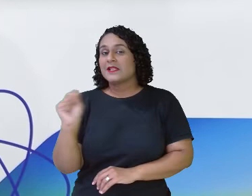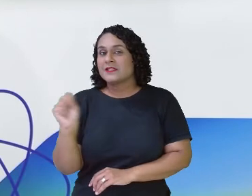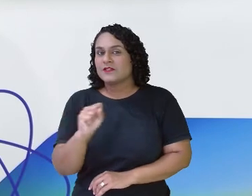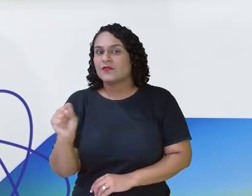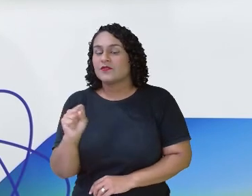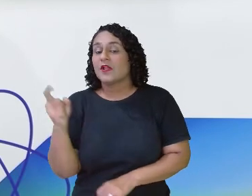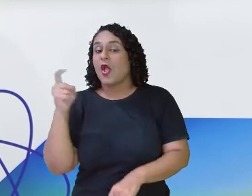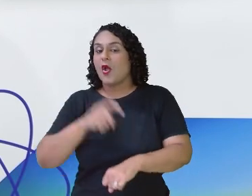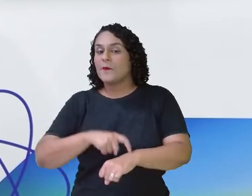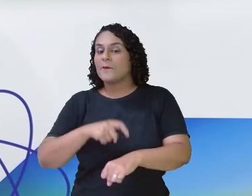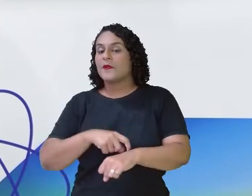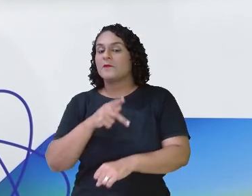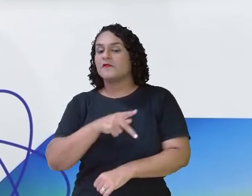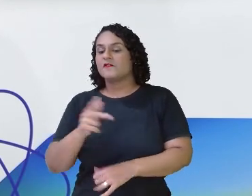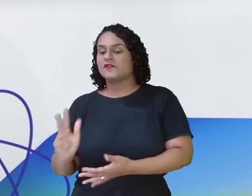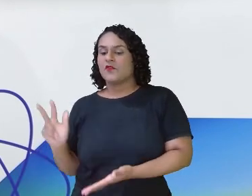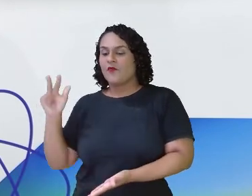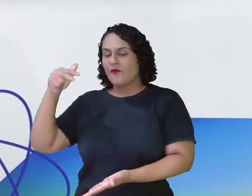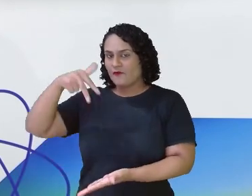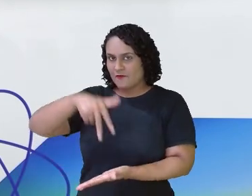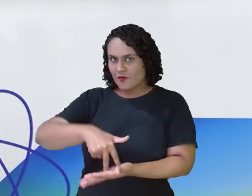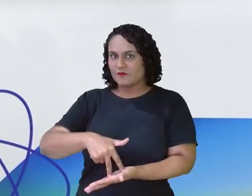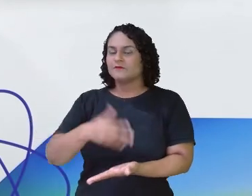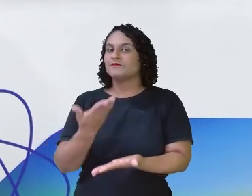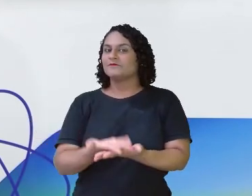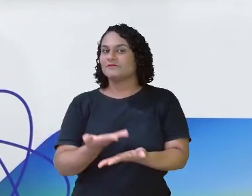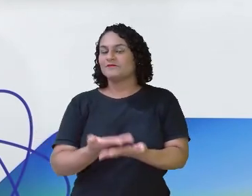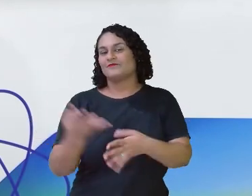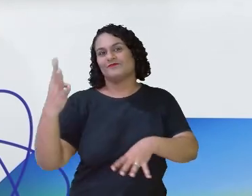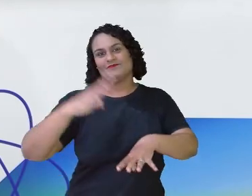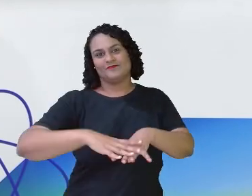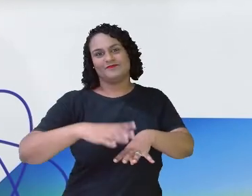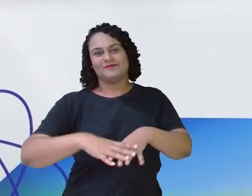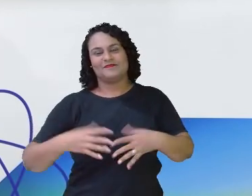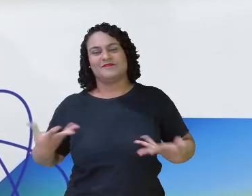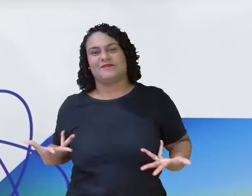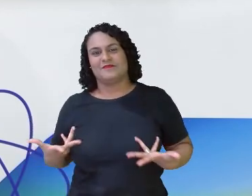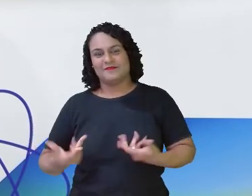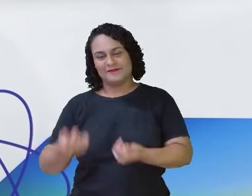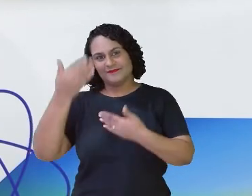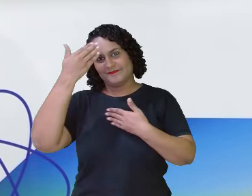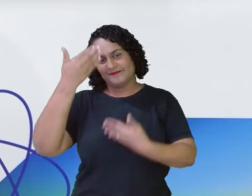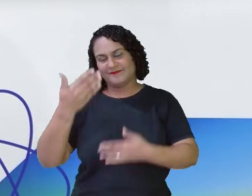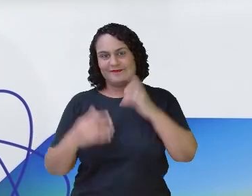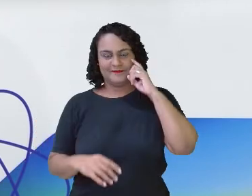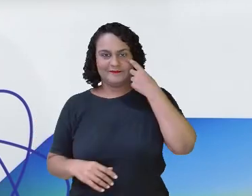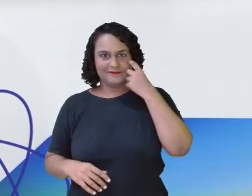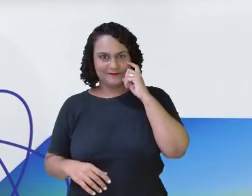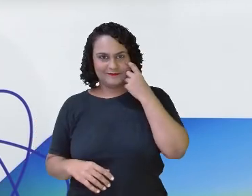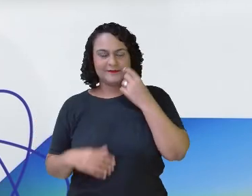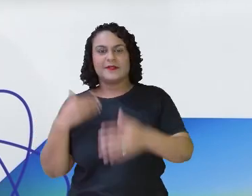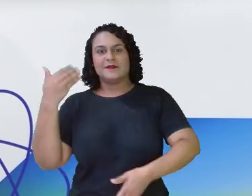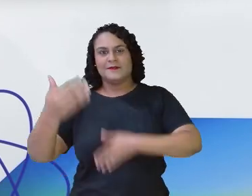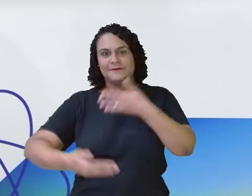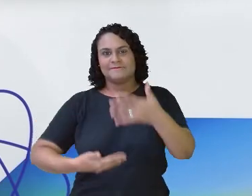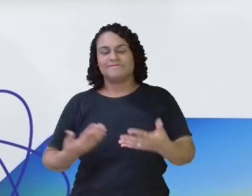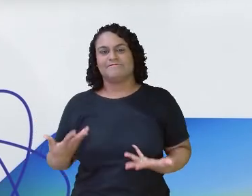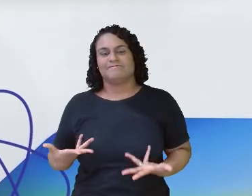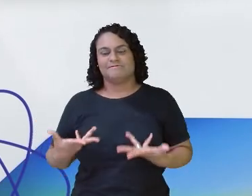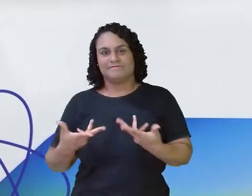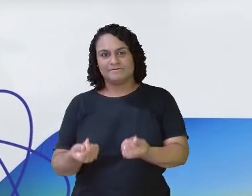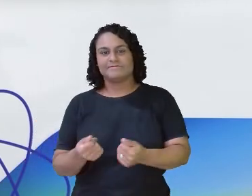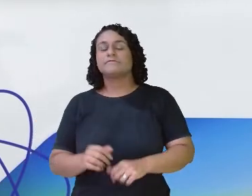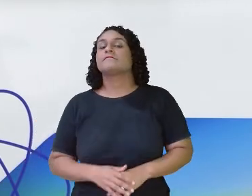tempo da professora Kedma estar aqui esperando por vocês para uma aula incrível de matemática. Obrigada, Elânia, pela sua participação